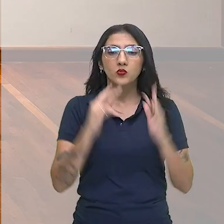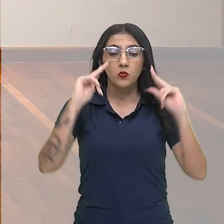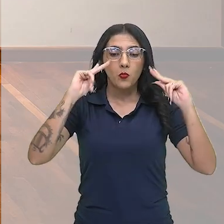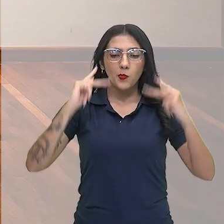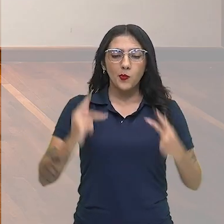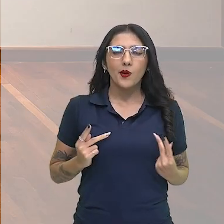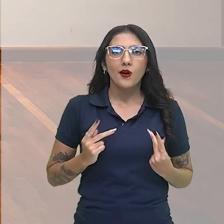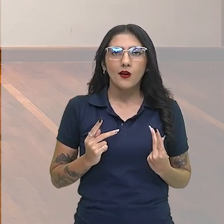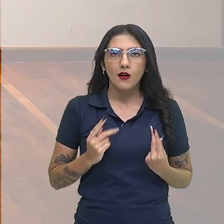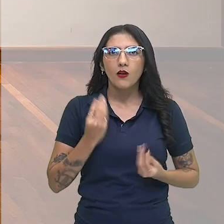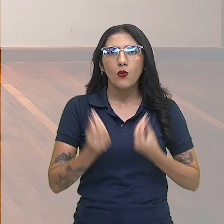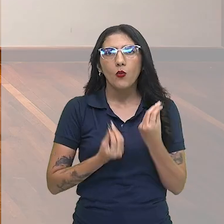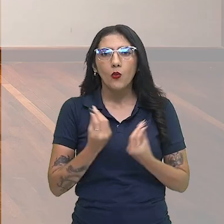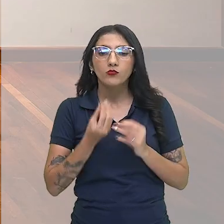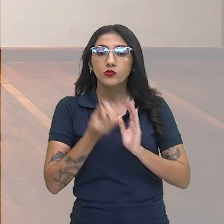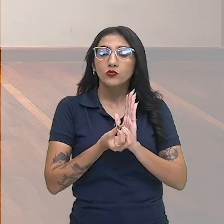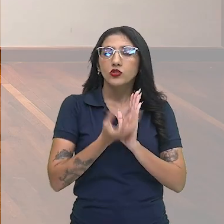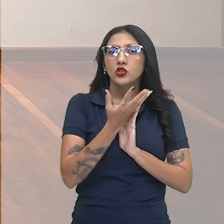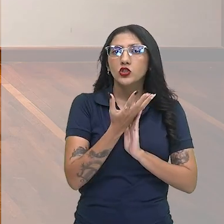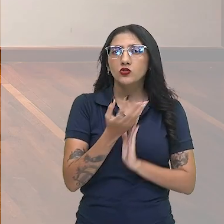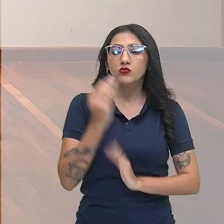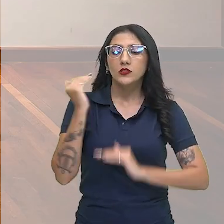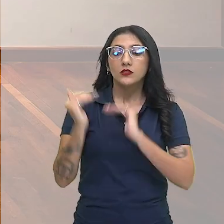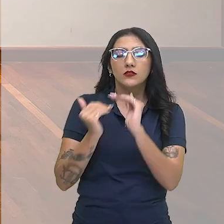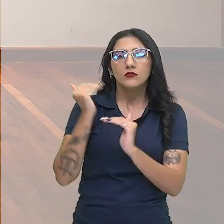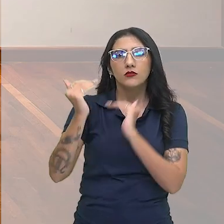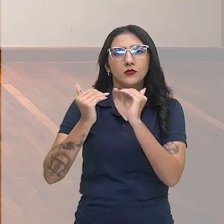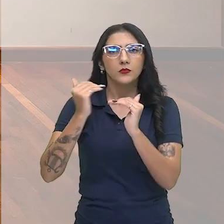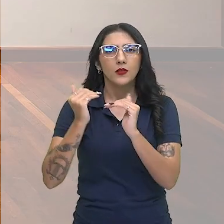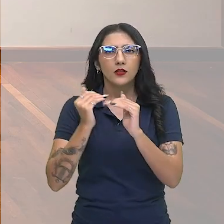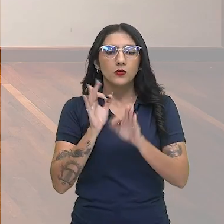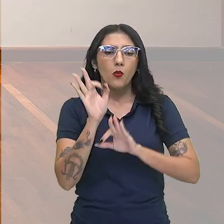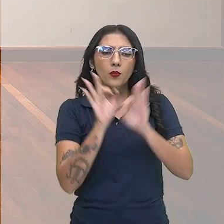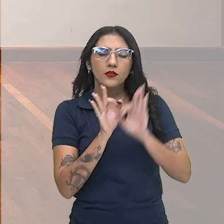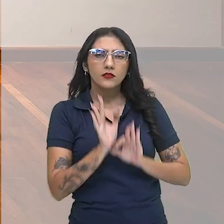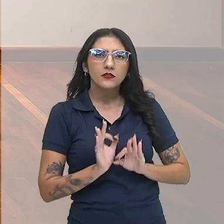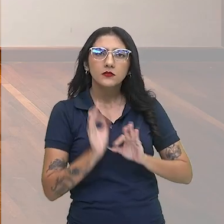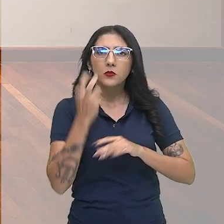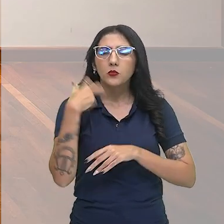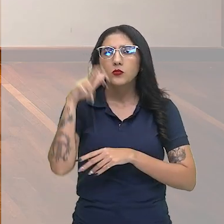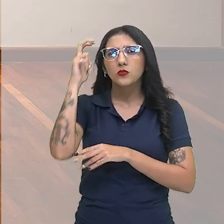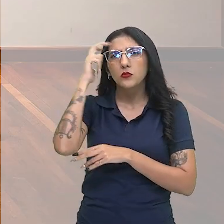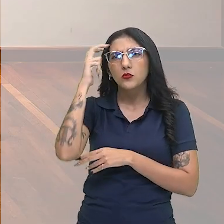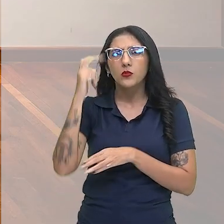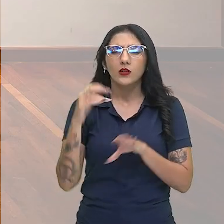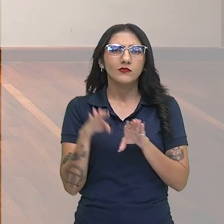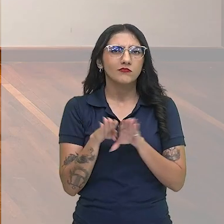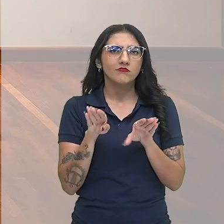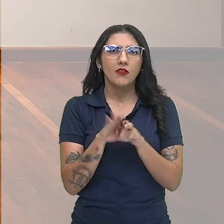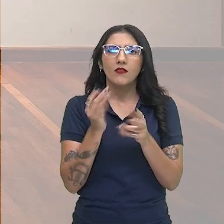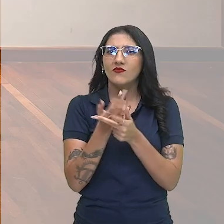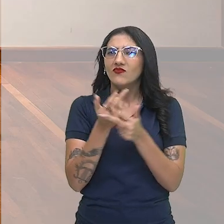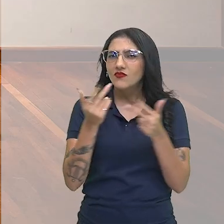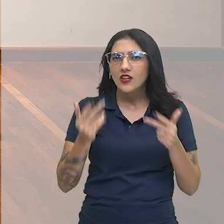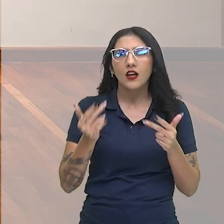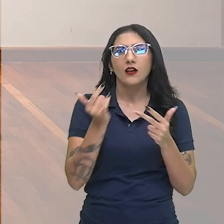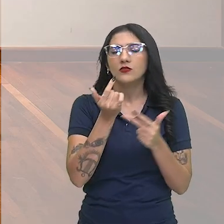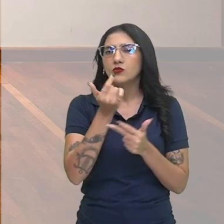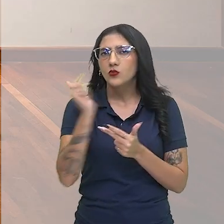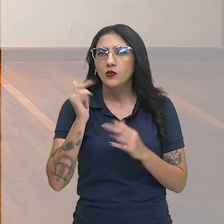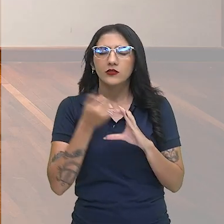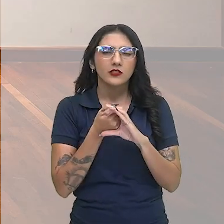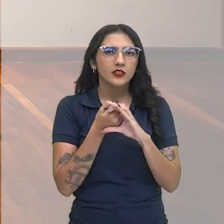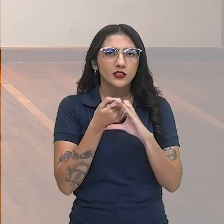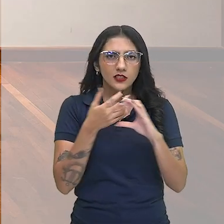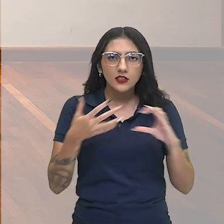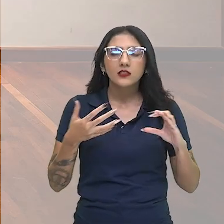origem, desenvolvimento, forma de organização cultural, entre outros aspectos. Então, a antropologia vai